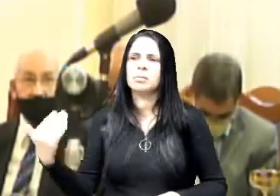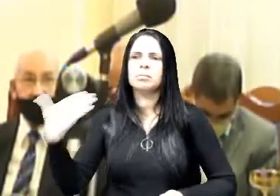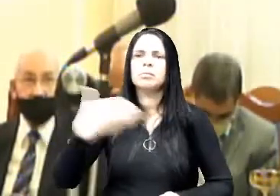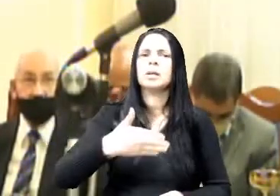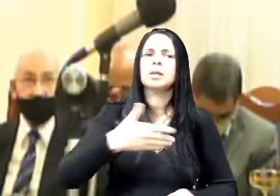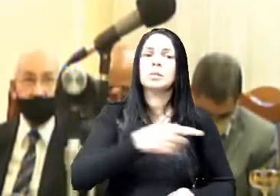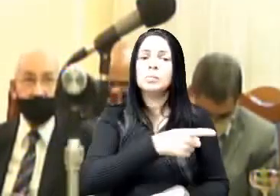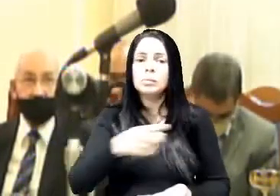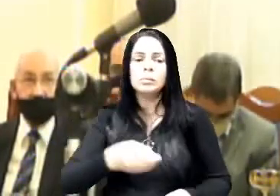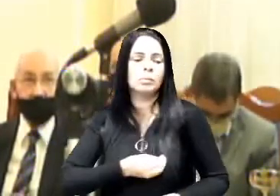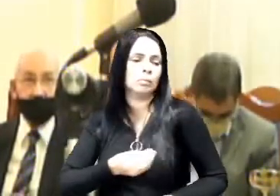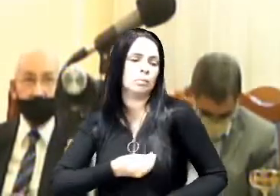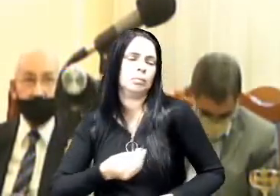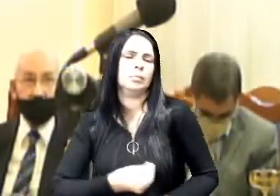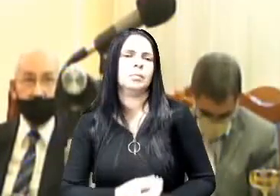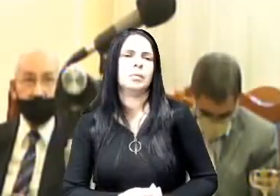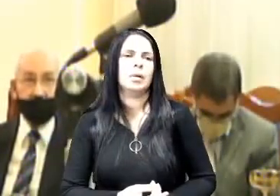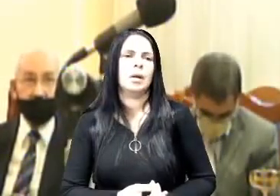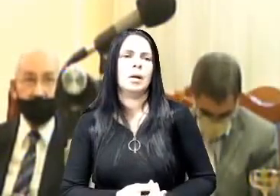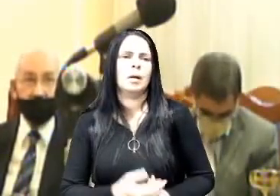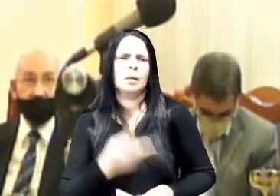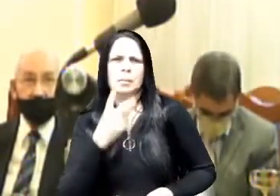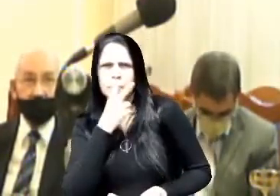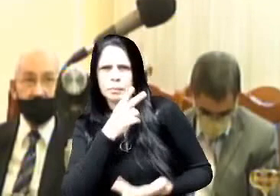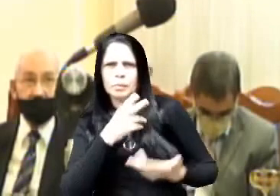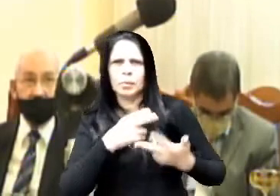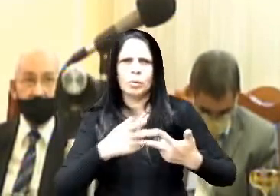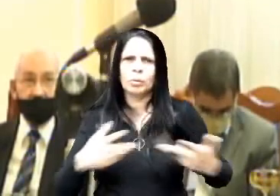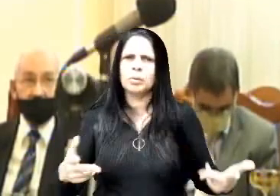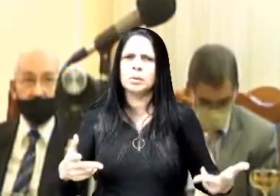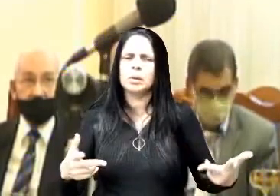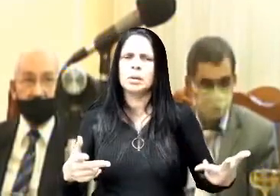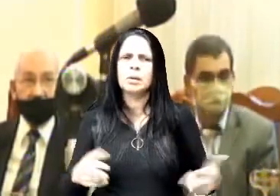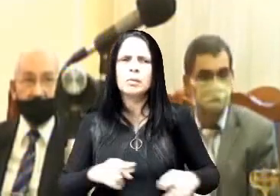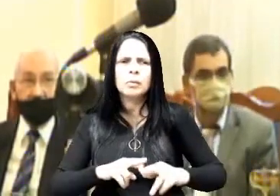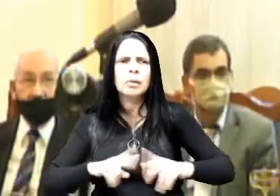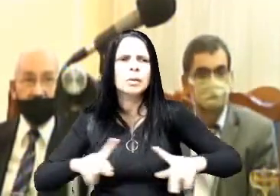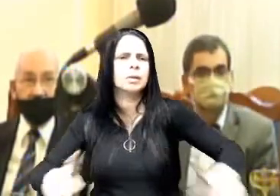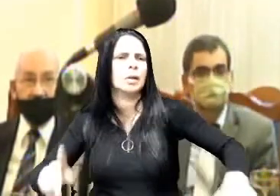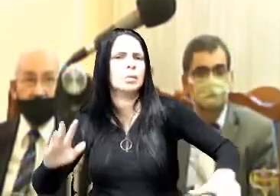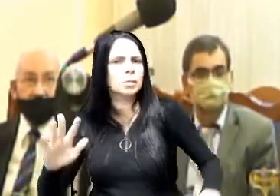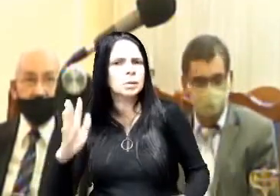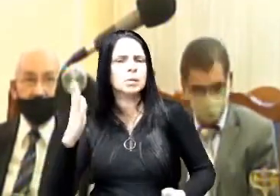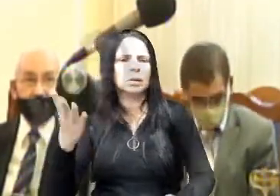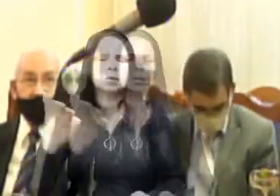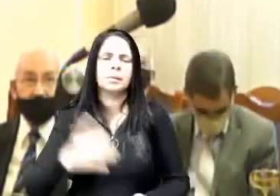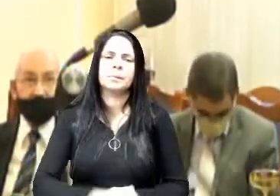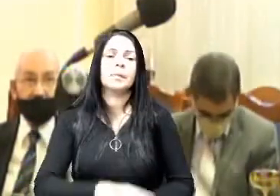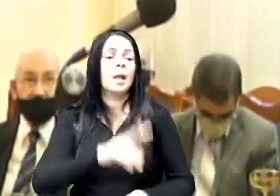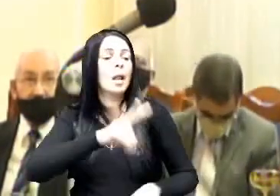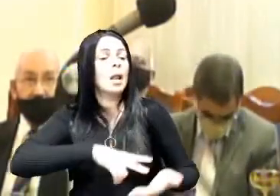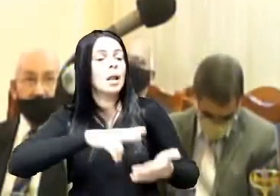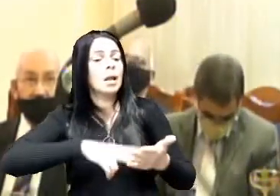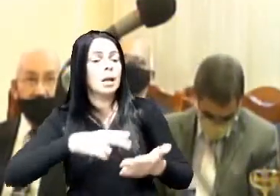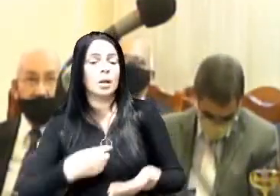tentar, como se coisa estranha vos acontecesse. Leiam comigo esse versículo 12, está no monitor, vamos lá.